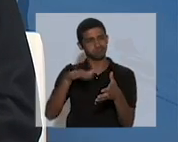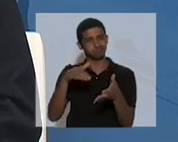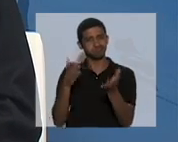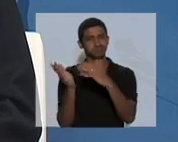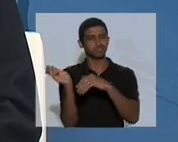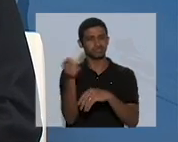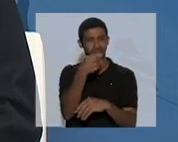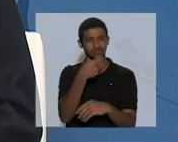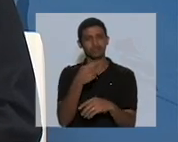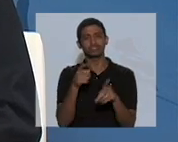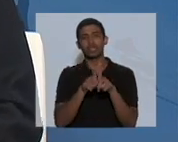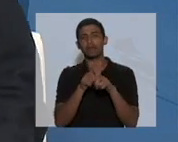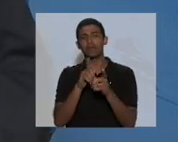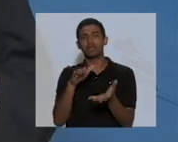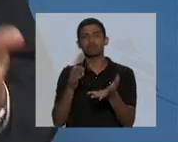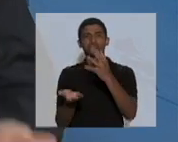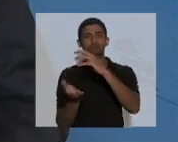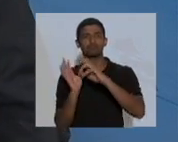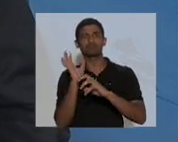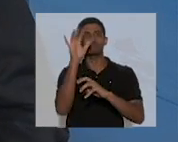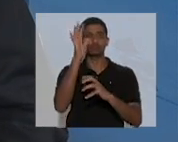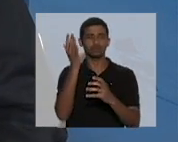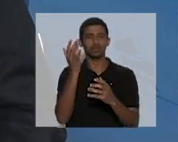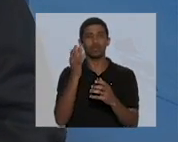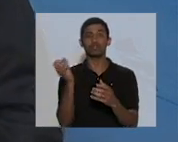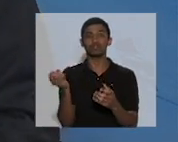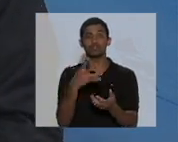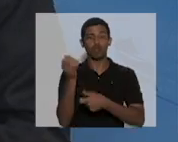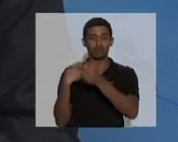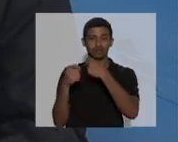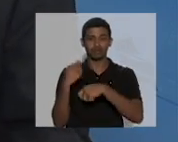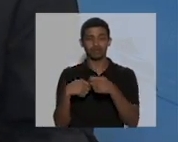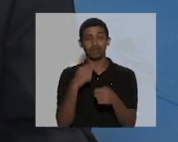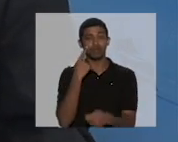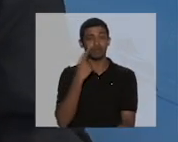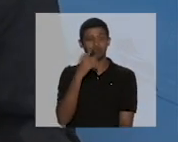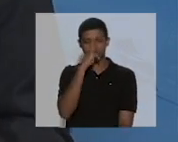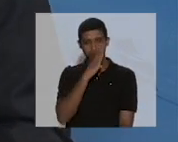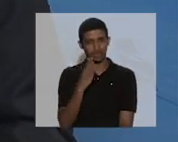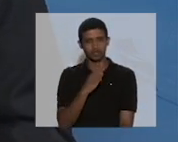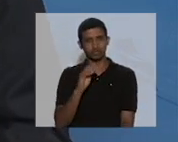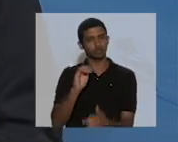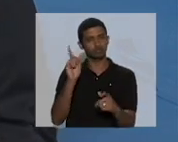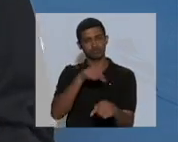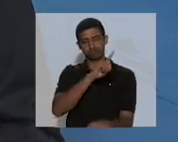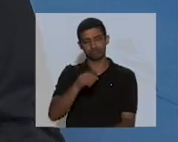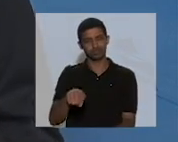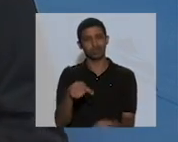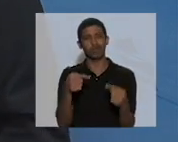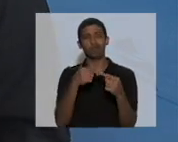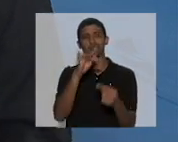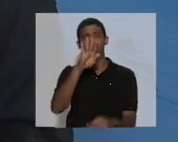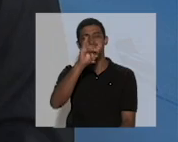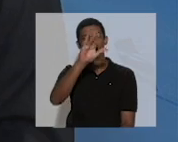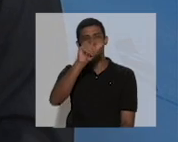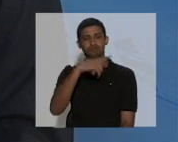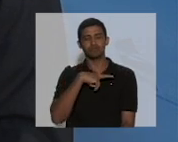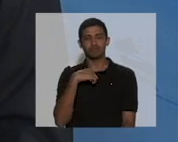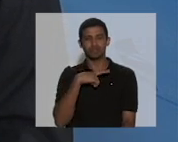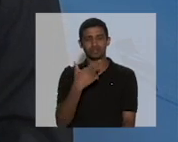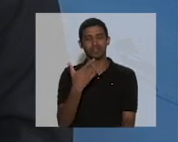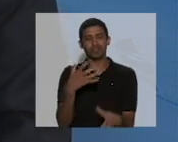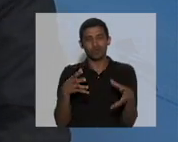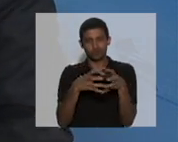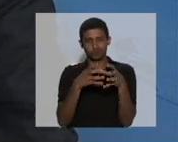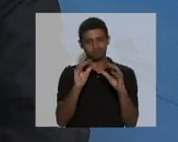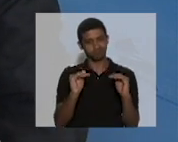na Confederação Brasileira de Basquete, que já tem uma nova administração. O Brasil foi suspenso, inclusive pela FIBA, pela Federação